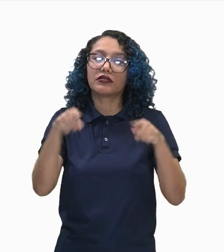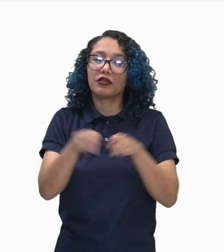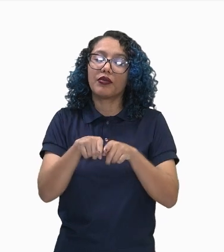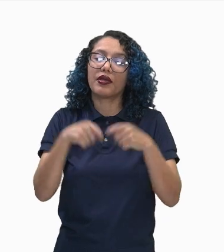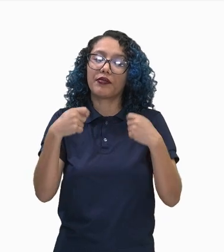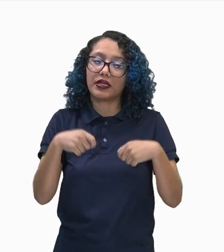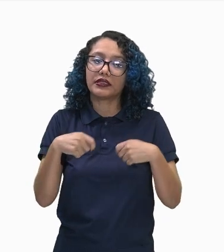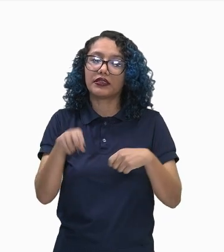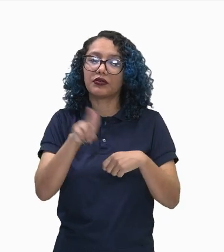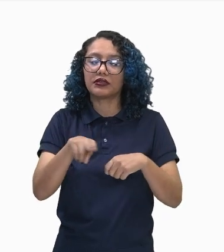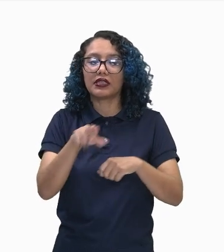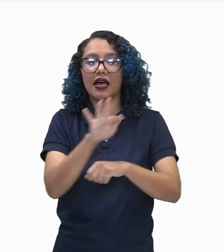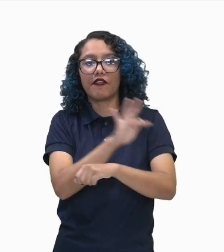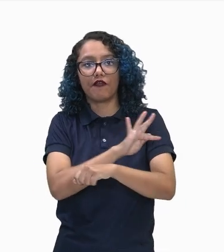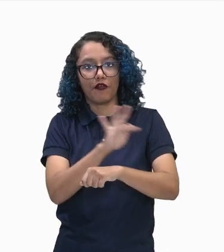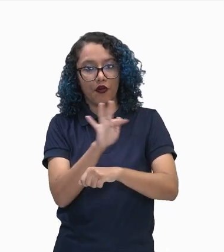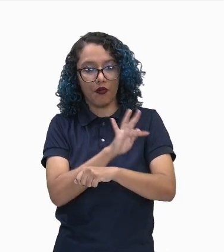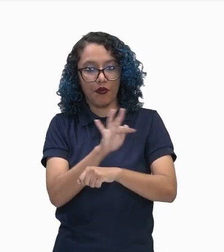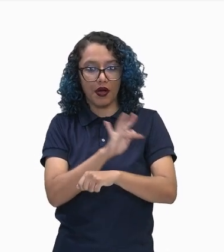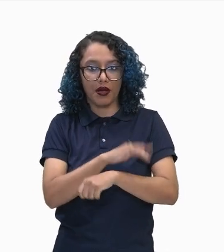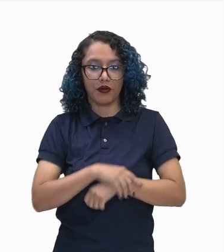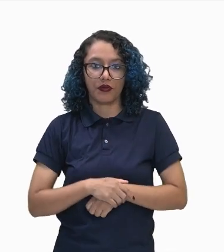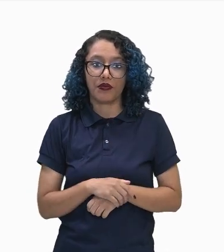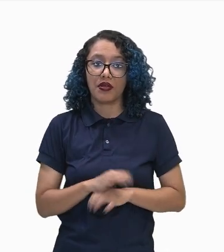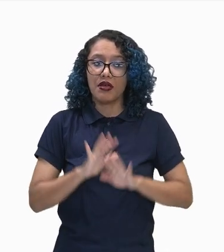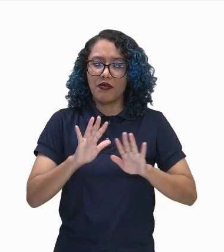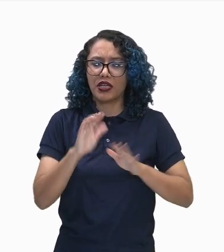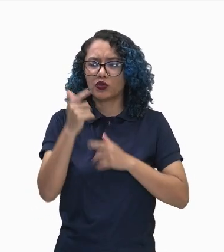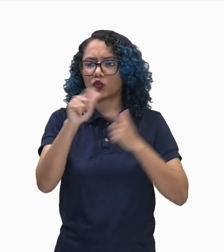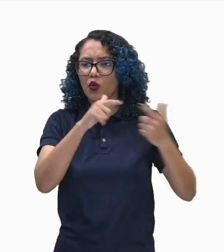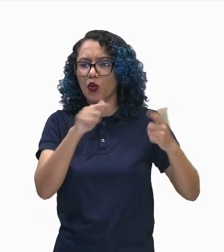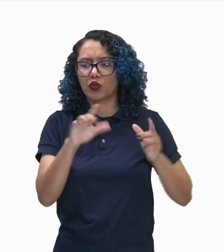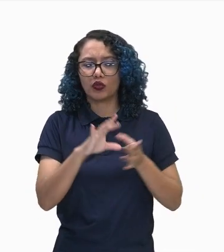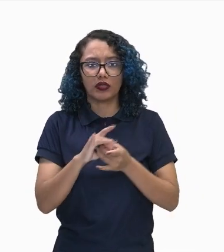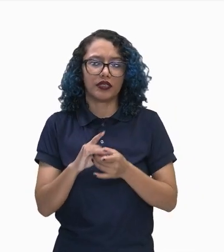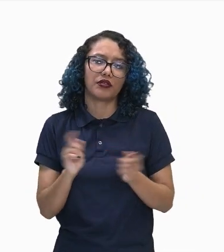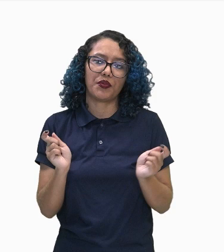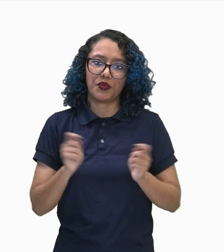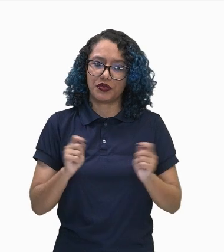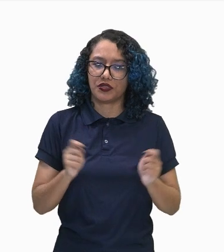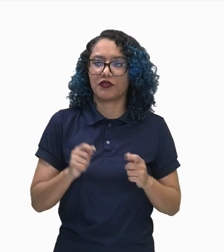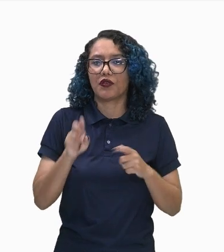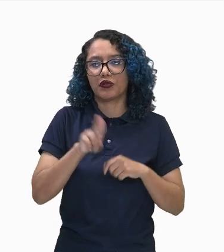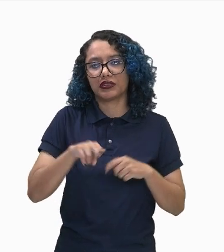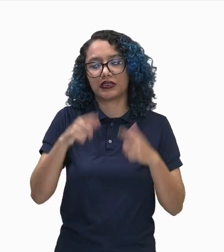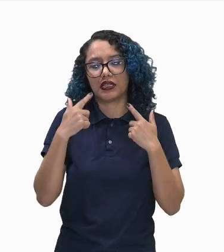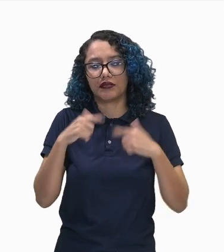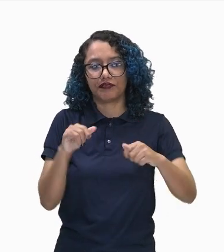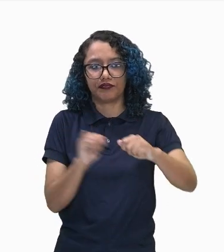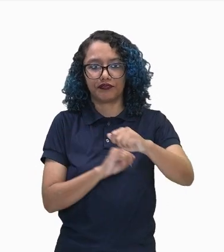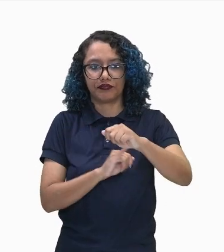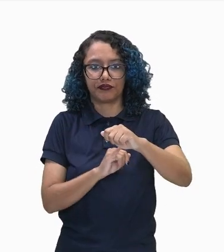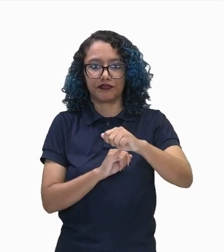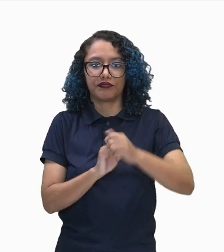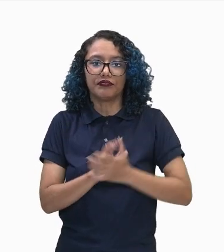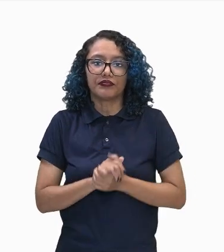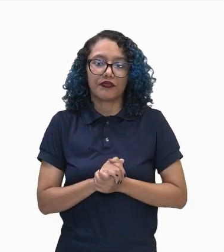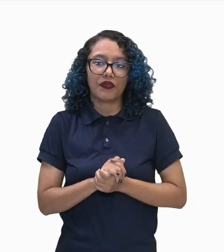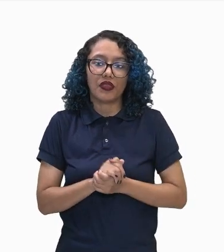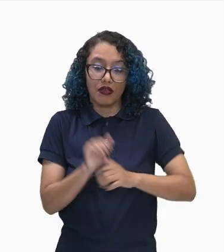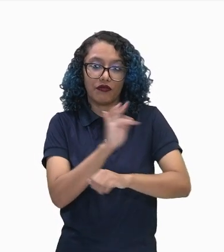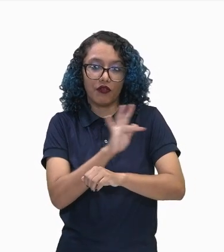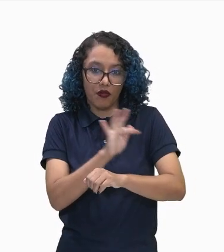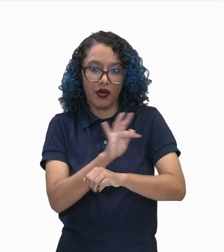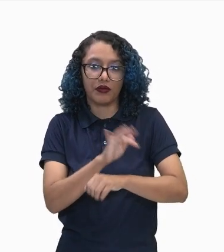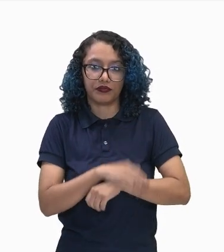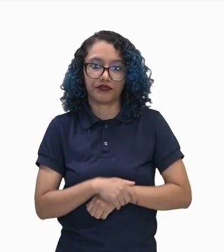casos, utilizaremos a linguagem formal, que está conforme as normas gramaticais. Vamos